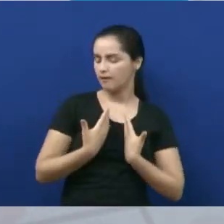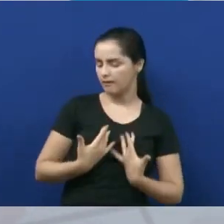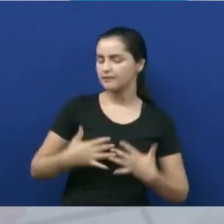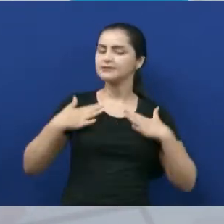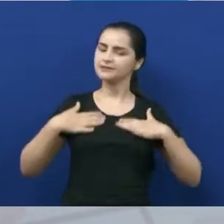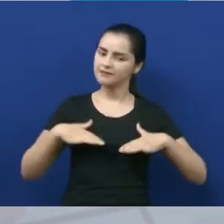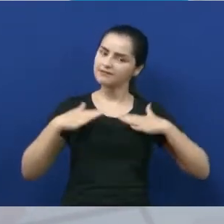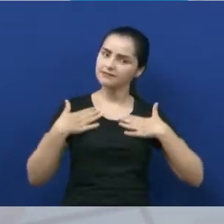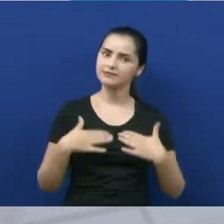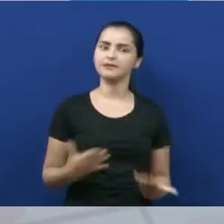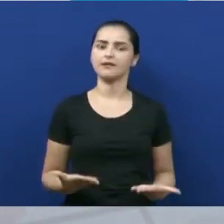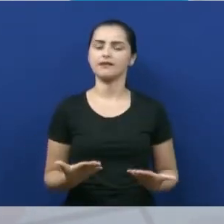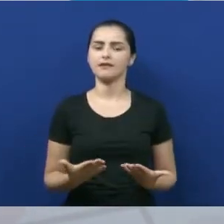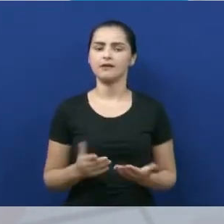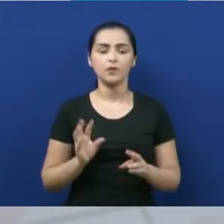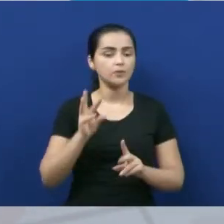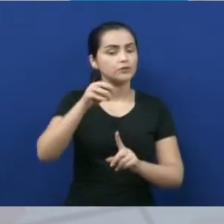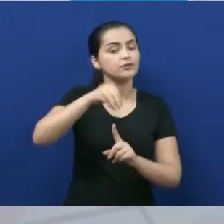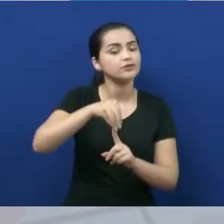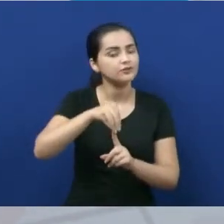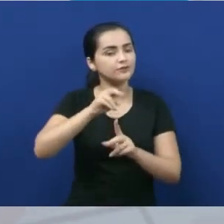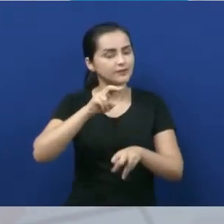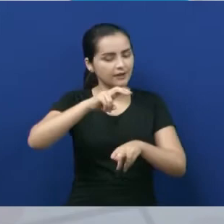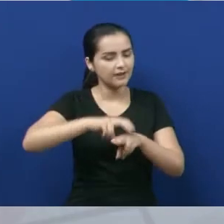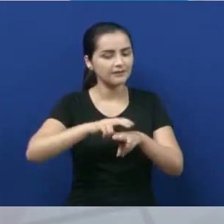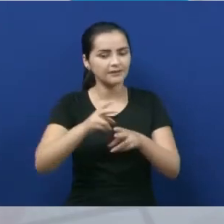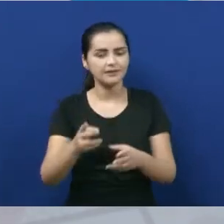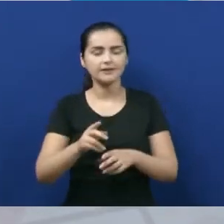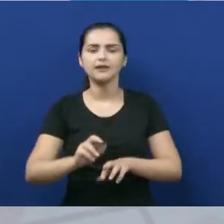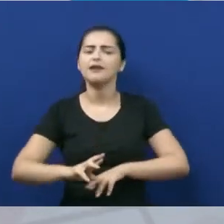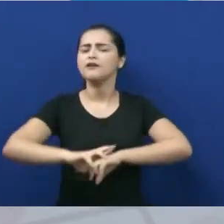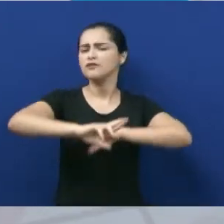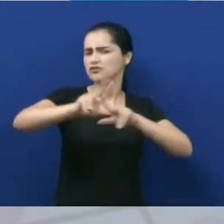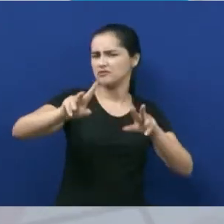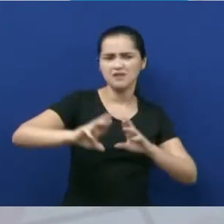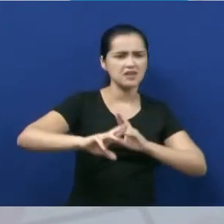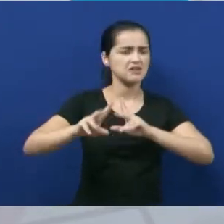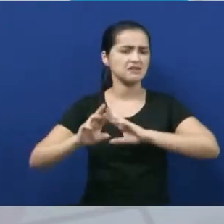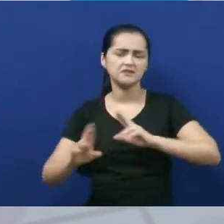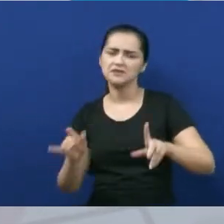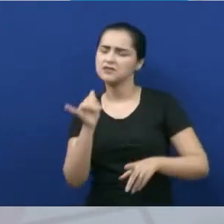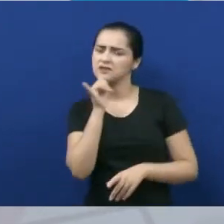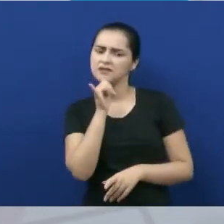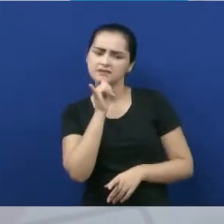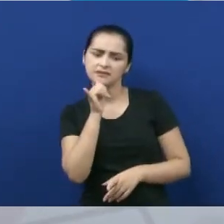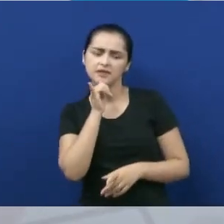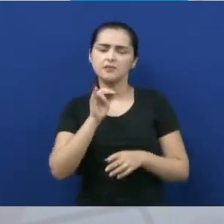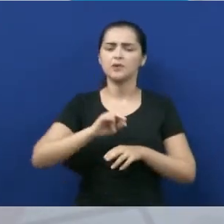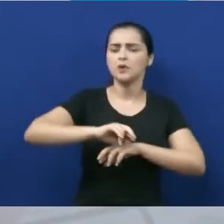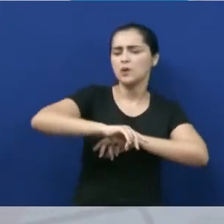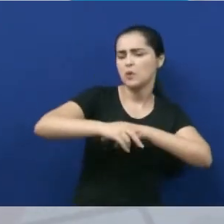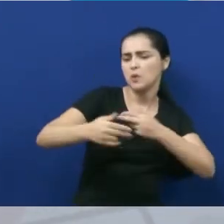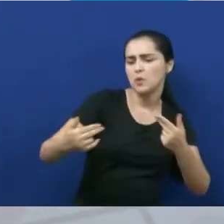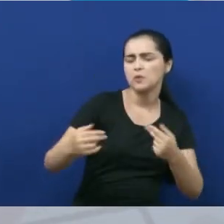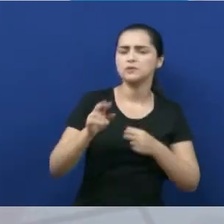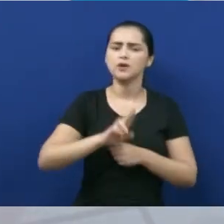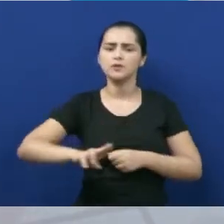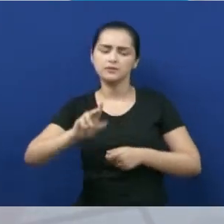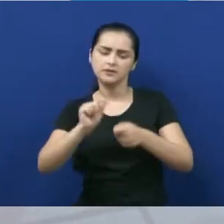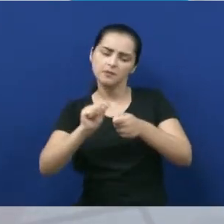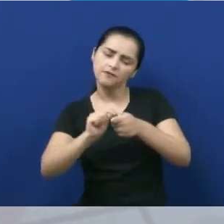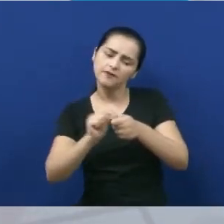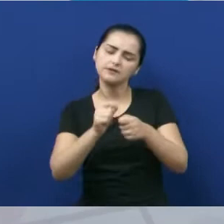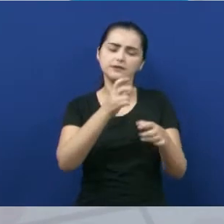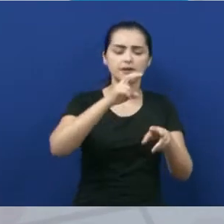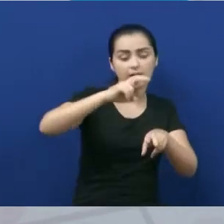isso seria a essência da cadeira pode variar inclusive o design da cadeira o material que eu vou utilizar para fazer a cadeira